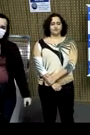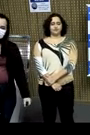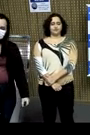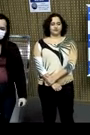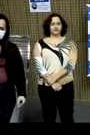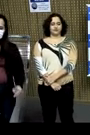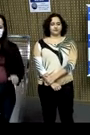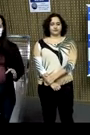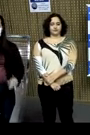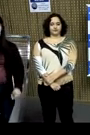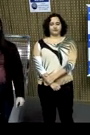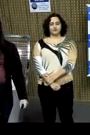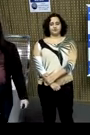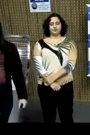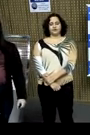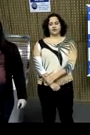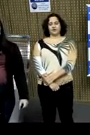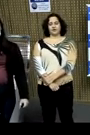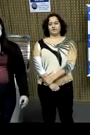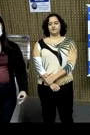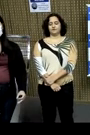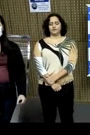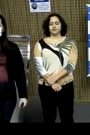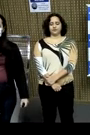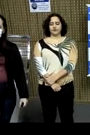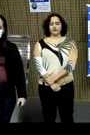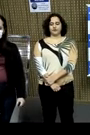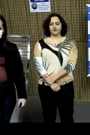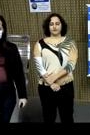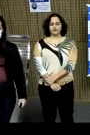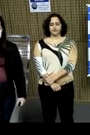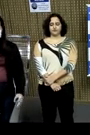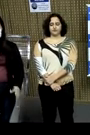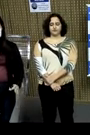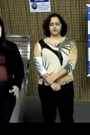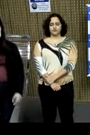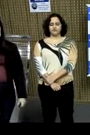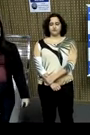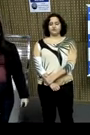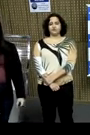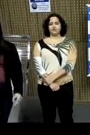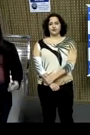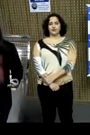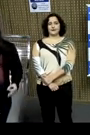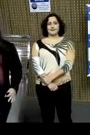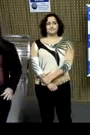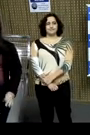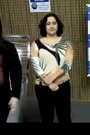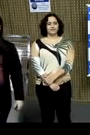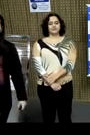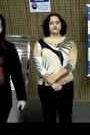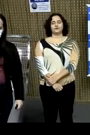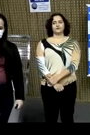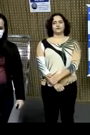de 20 anos, em 2020 foram 9 e no primeiro semestre 6. A proporção de gestante com 6 ou